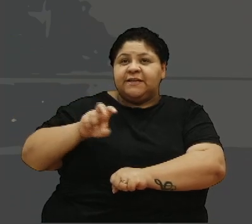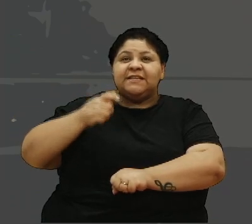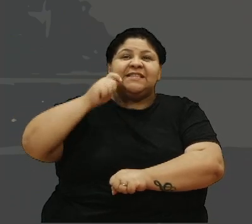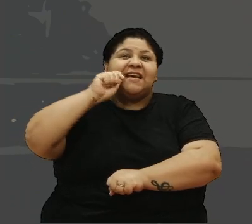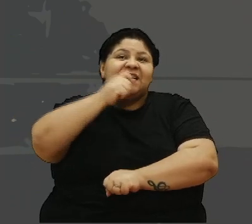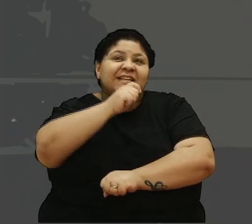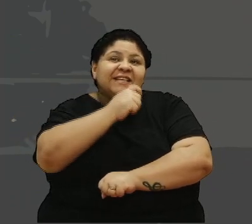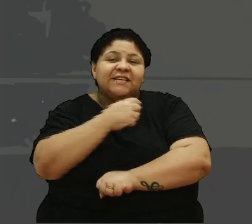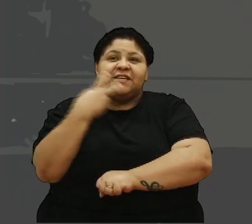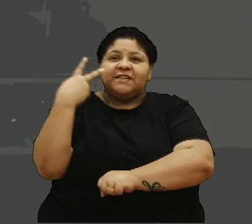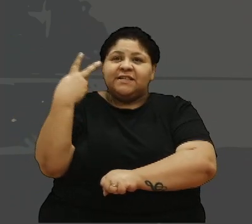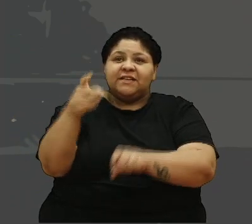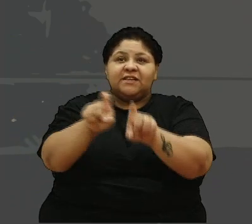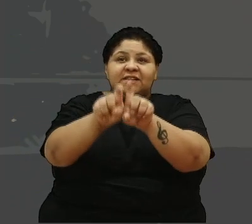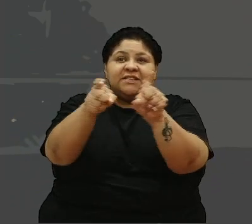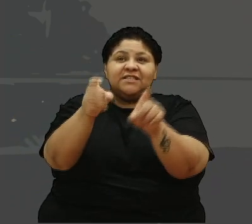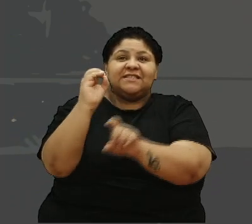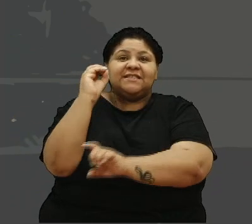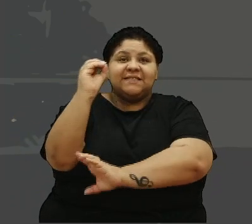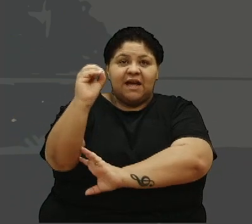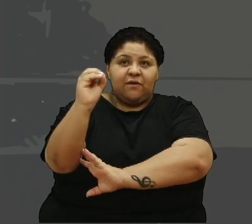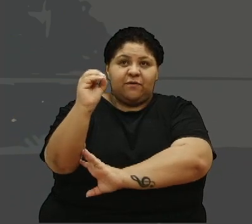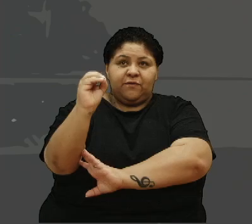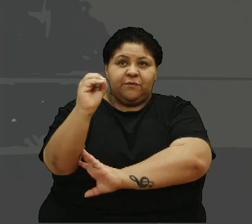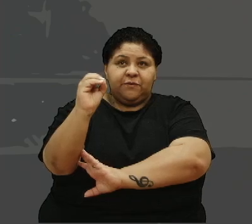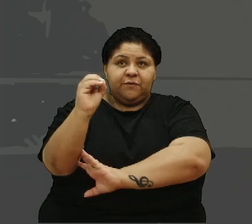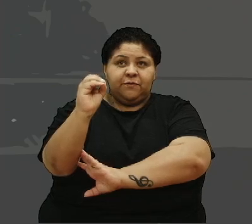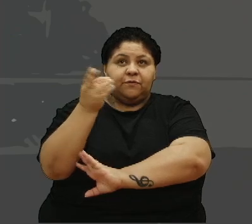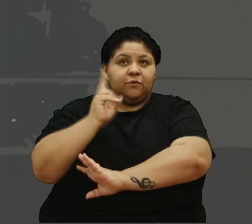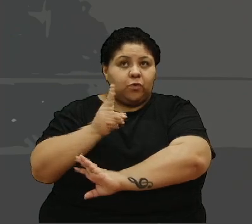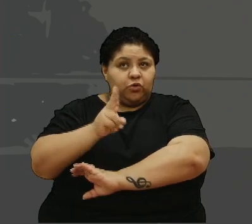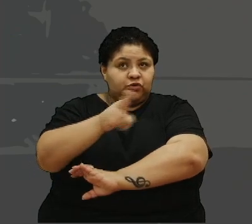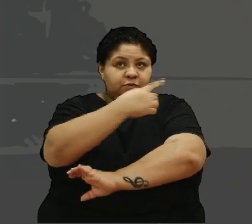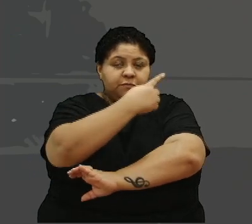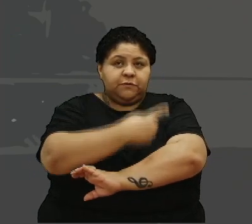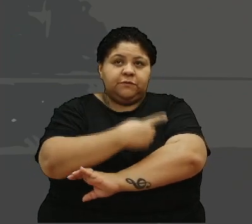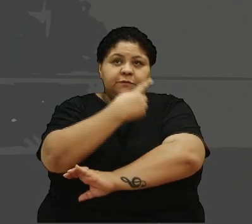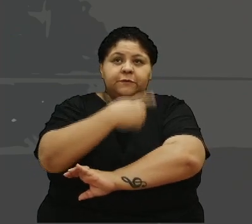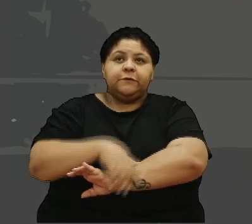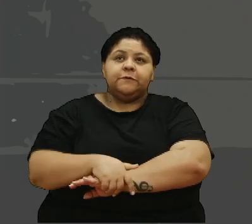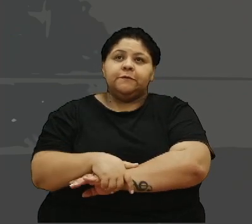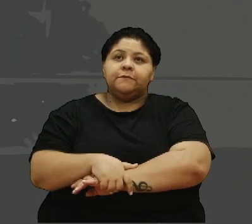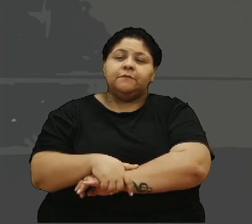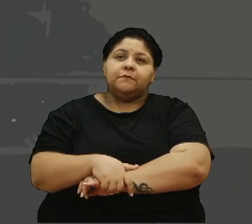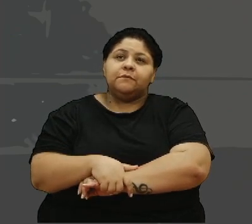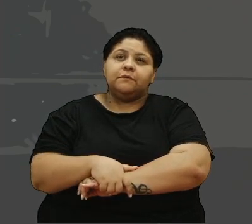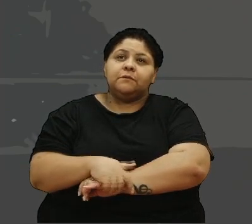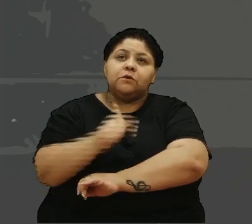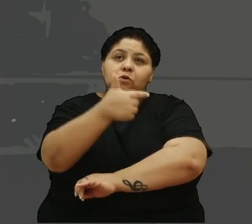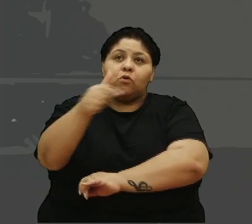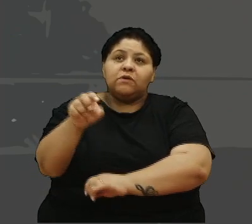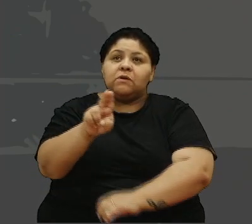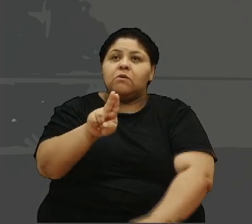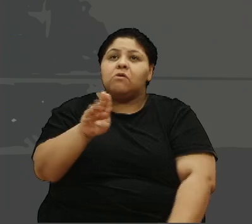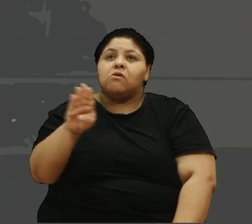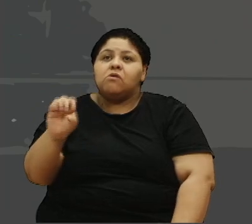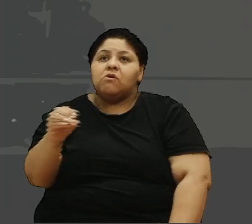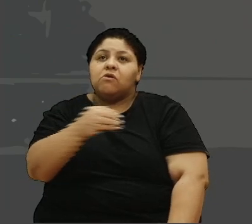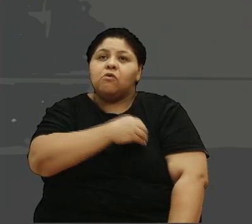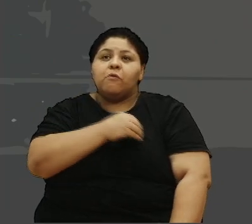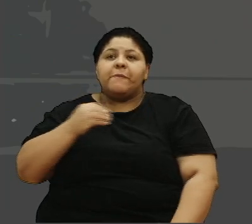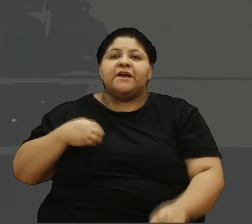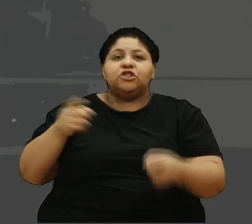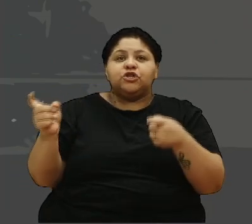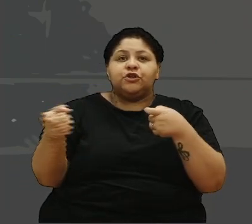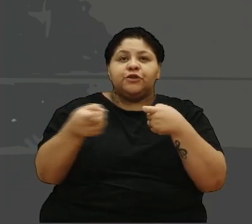2. Ginecologista, 0. Seguimos o baile. Vamos lá. Outra UBS. Médico